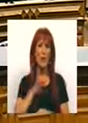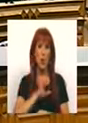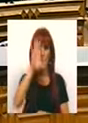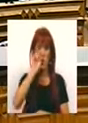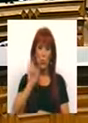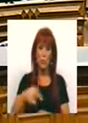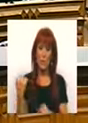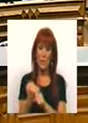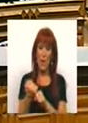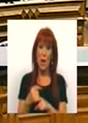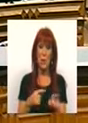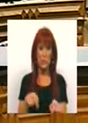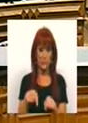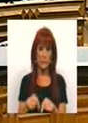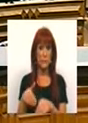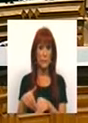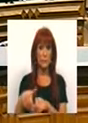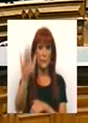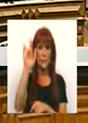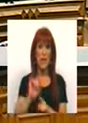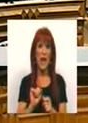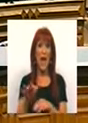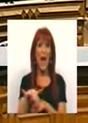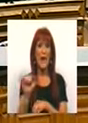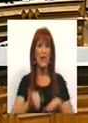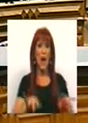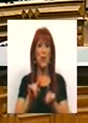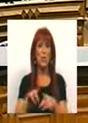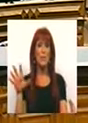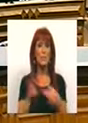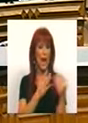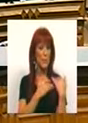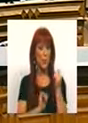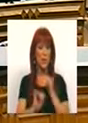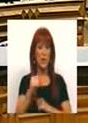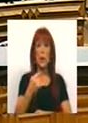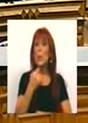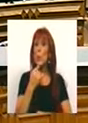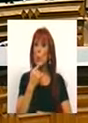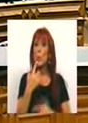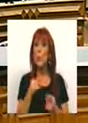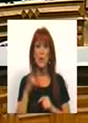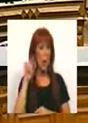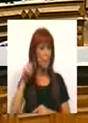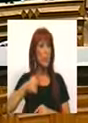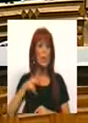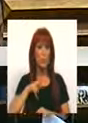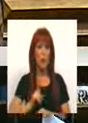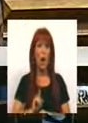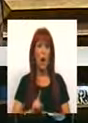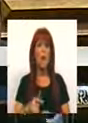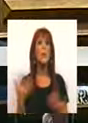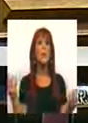Ministro iniciou o exercício de funções. As áreas sob a sua responsabilidade são bastante relevantes para o país